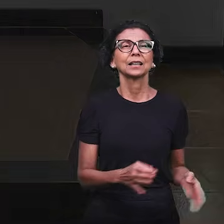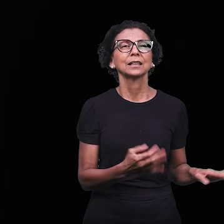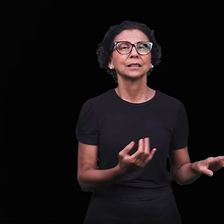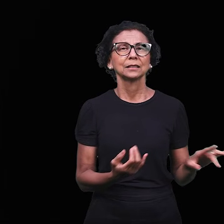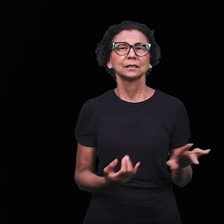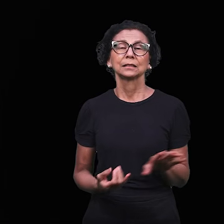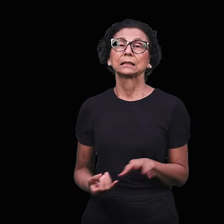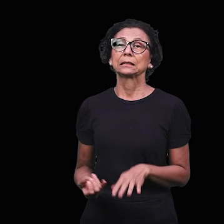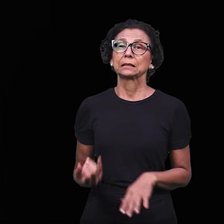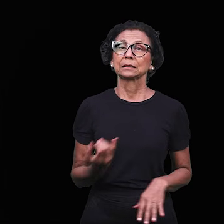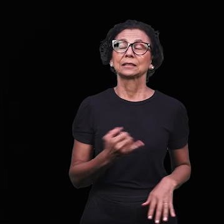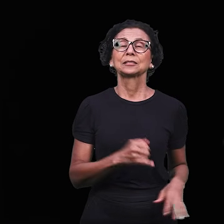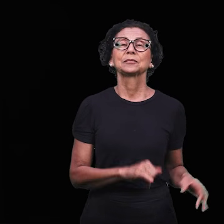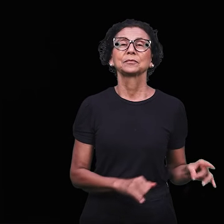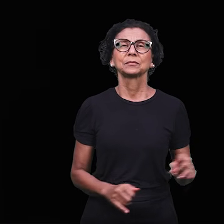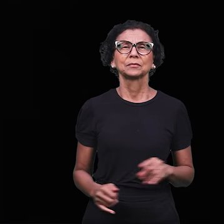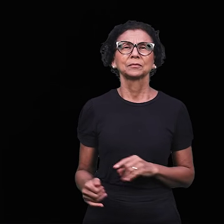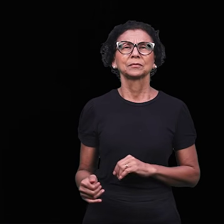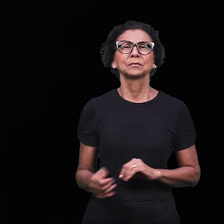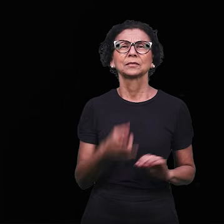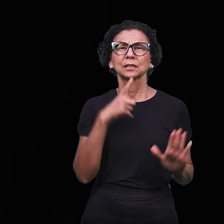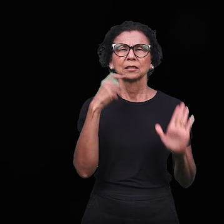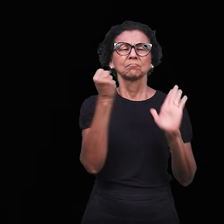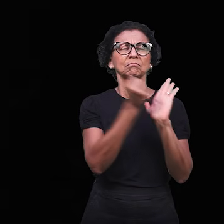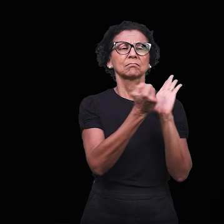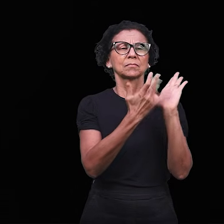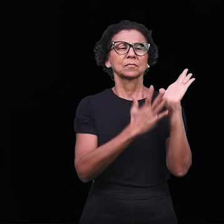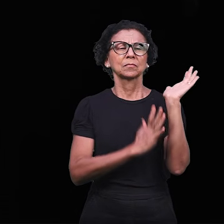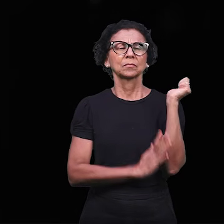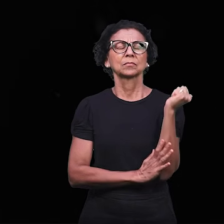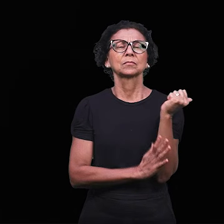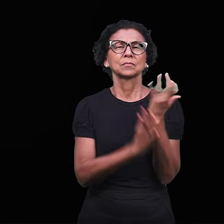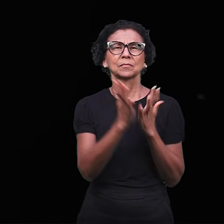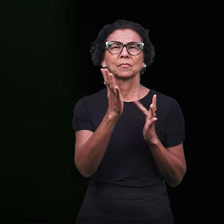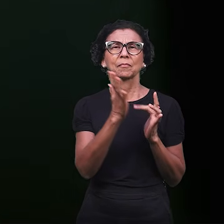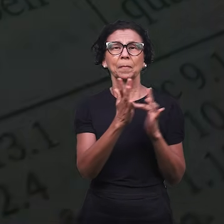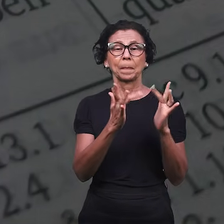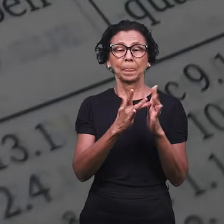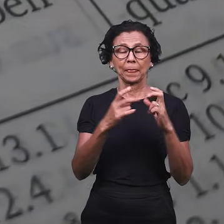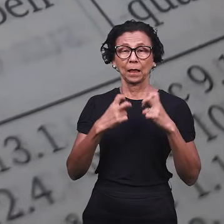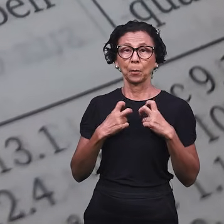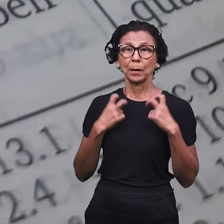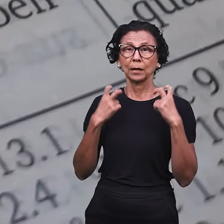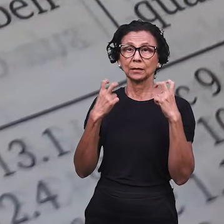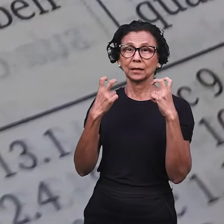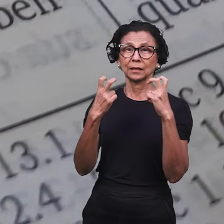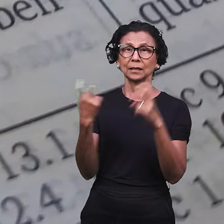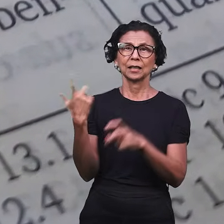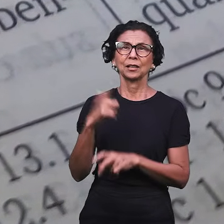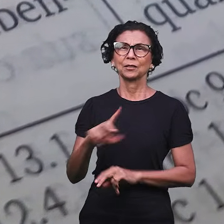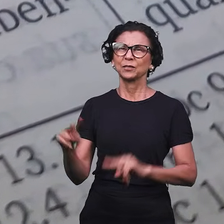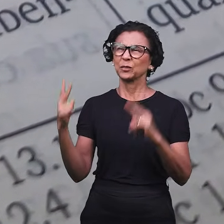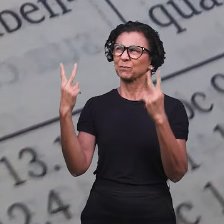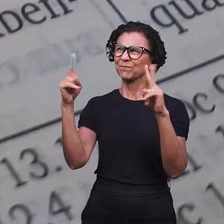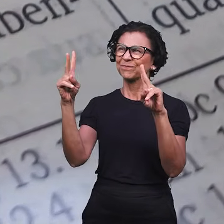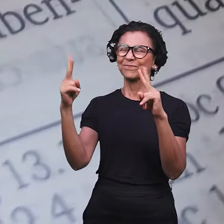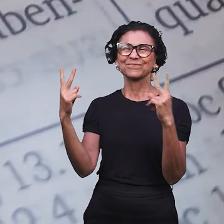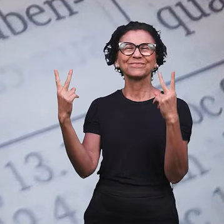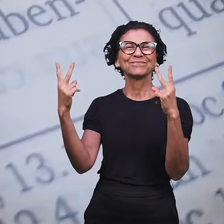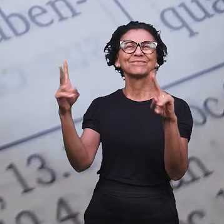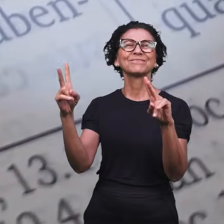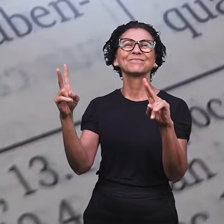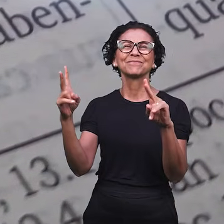E quem tiver Teu sangue sobre si terá vitória,